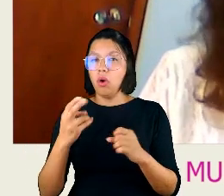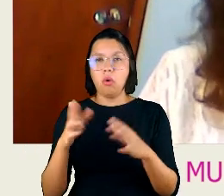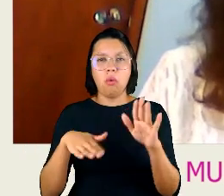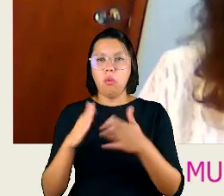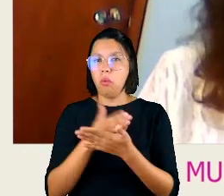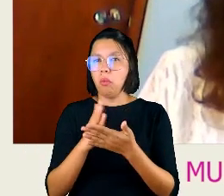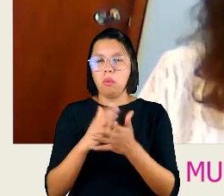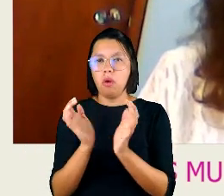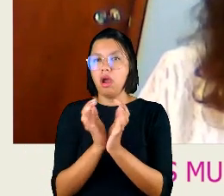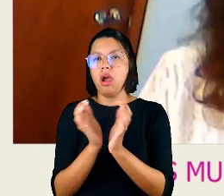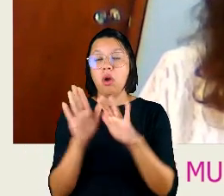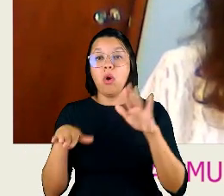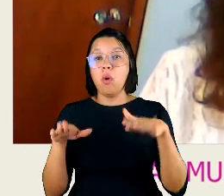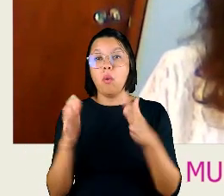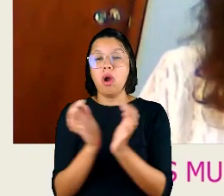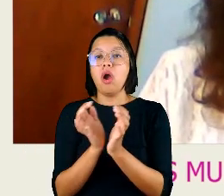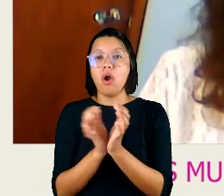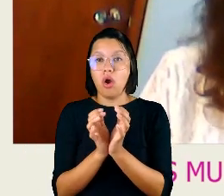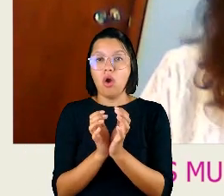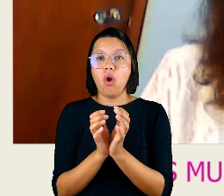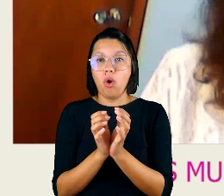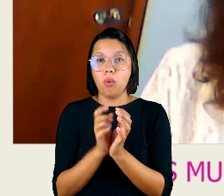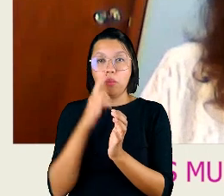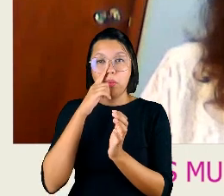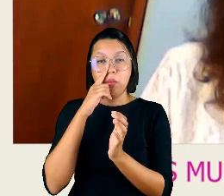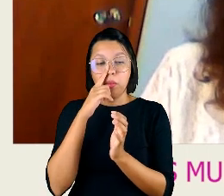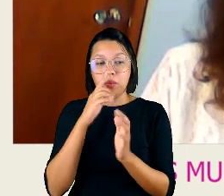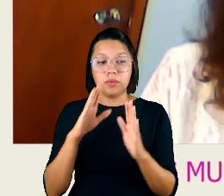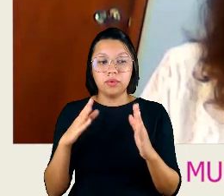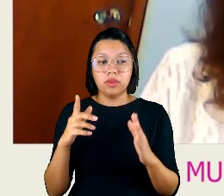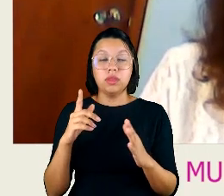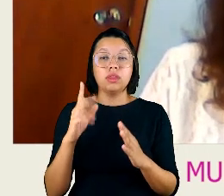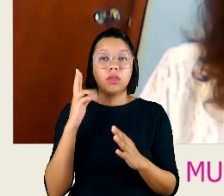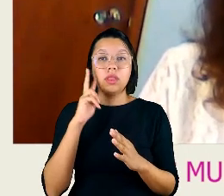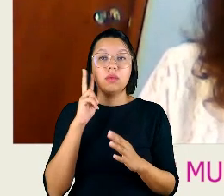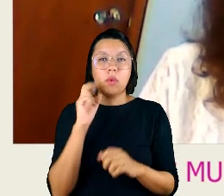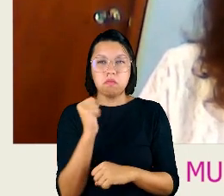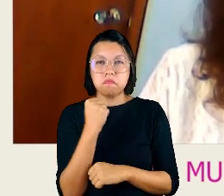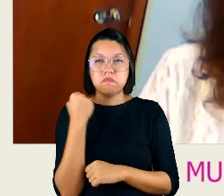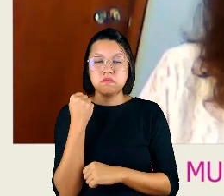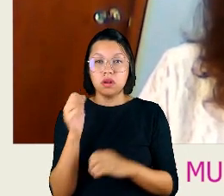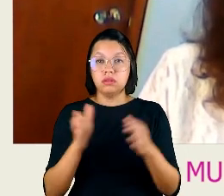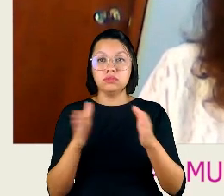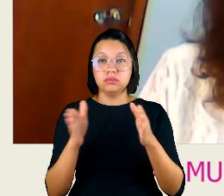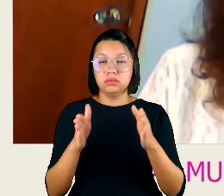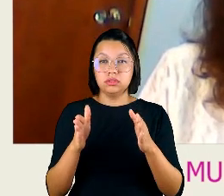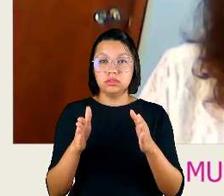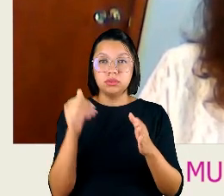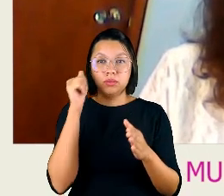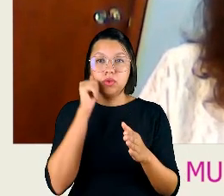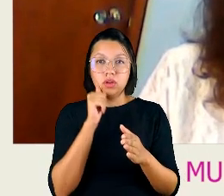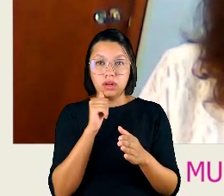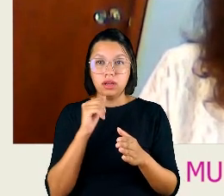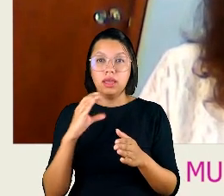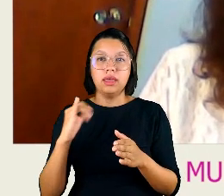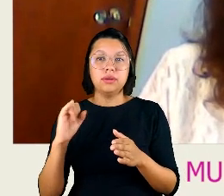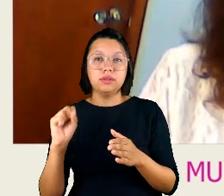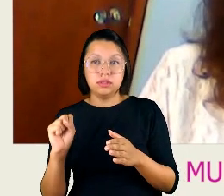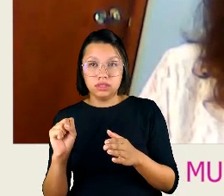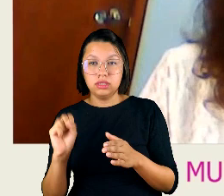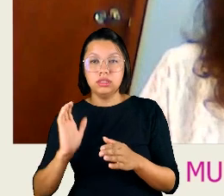aí eu lembro do agravamento da situação das mulheres, e aí mulheres cis e trans que estão no cárcere, e do quanto muitas vezes